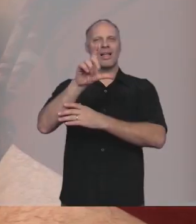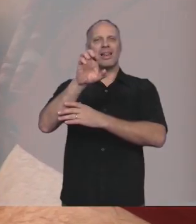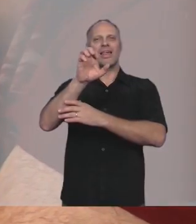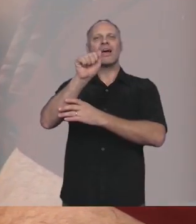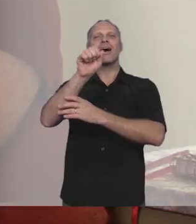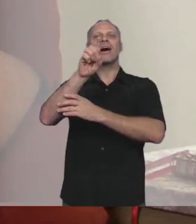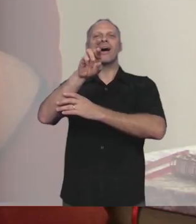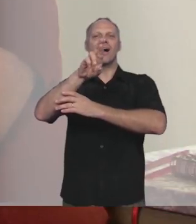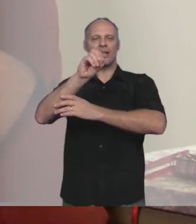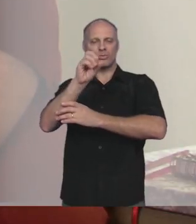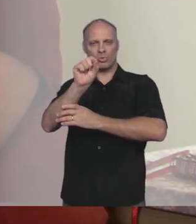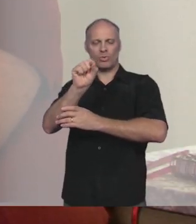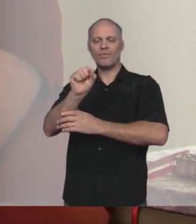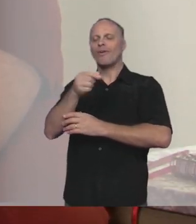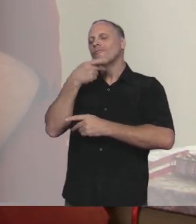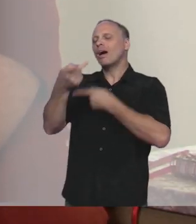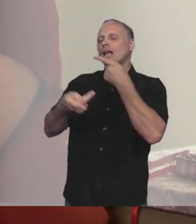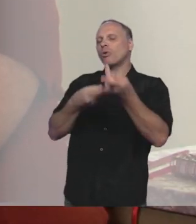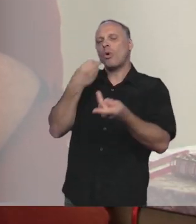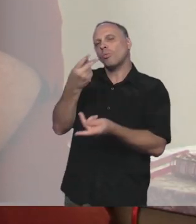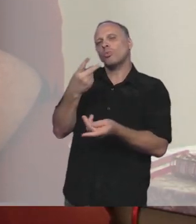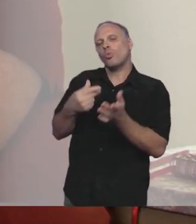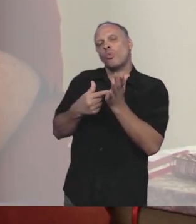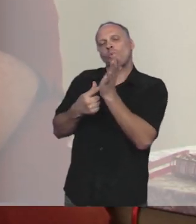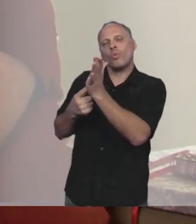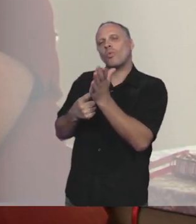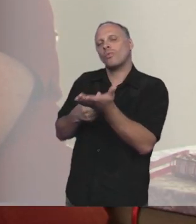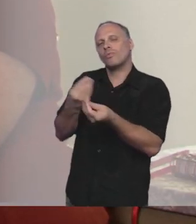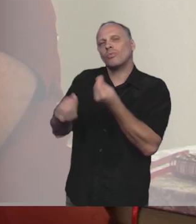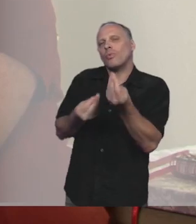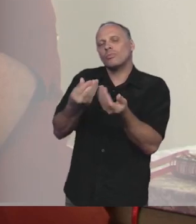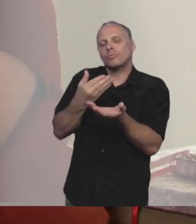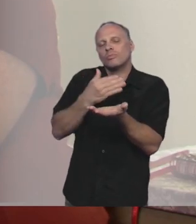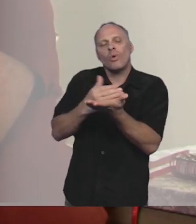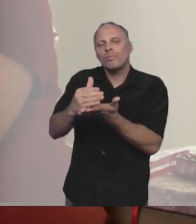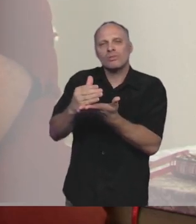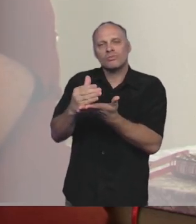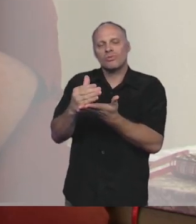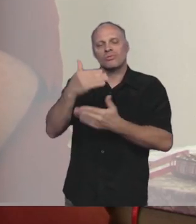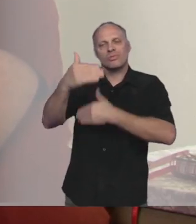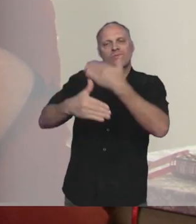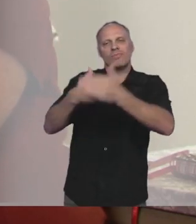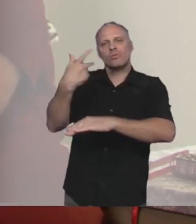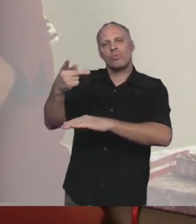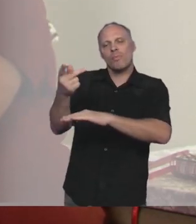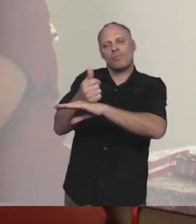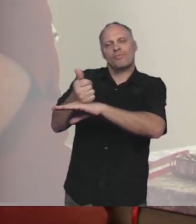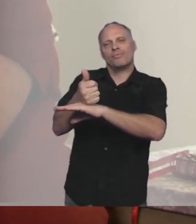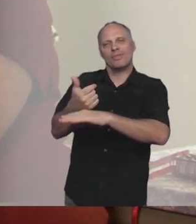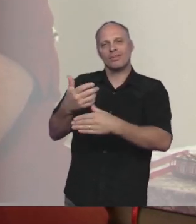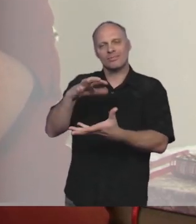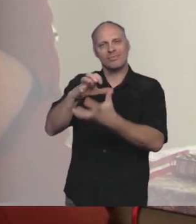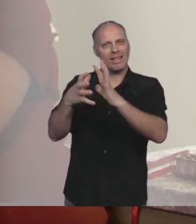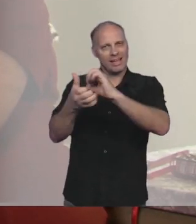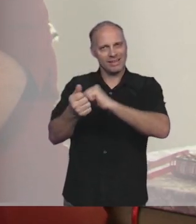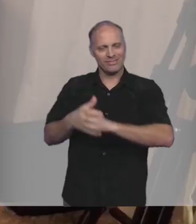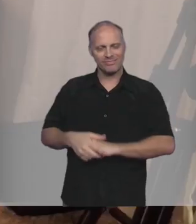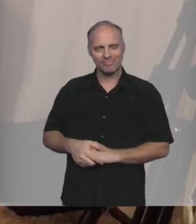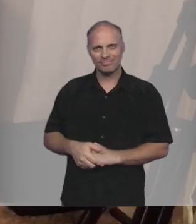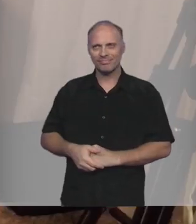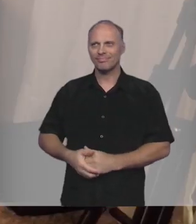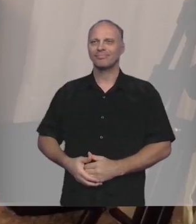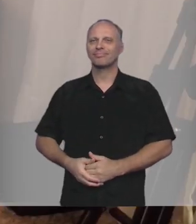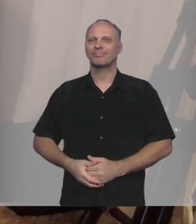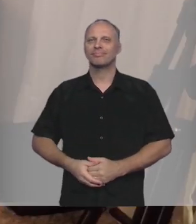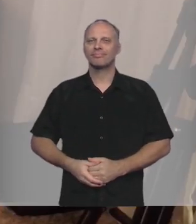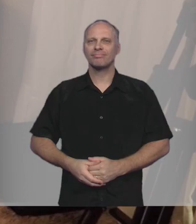Leandro, fala pra gente a tua trajetória, assim, como é que iniciou, como é que tu foi desenvolvendo a tua carreira? Tá.